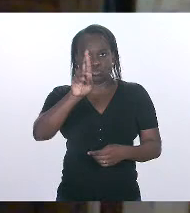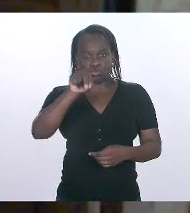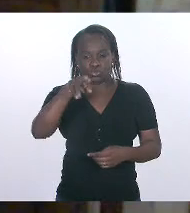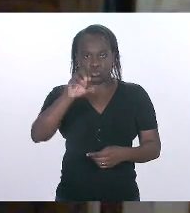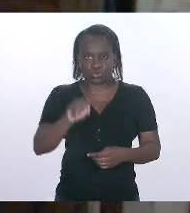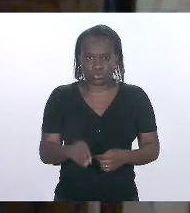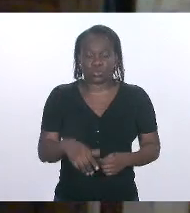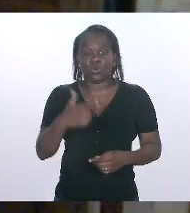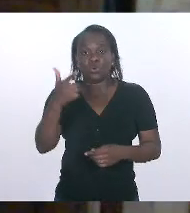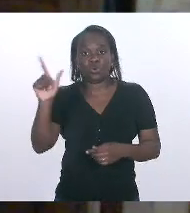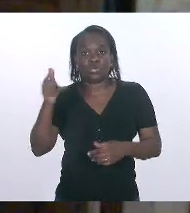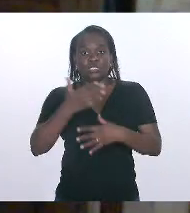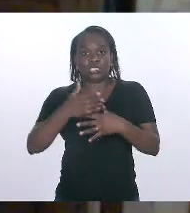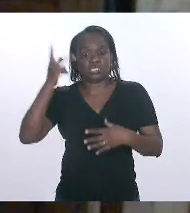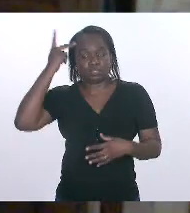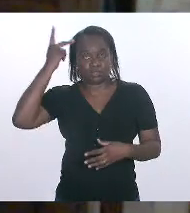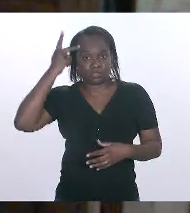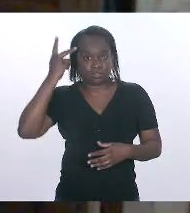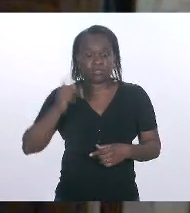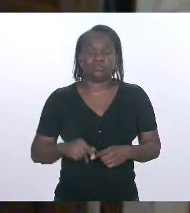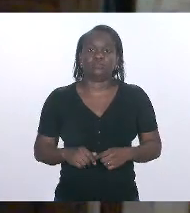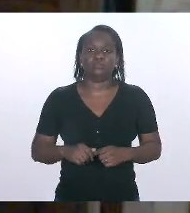e outro na cidade de São Paulo.